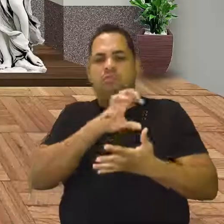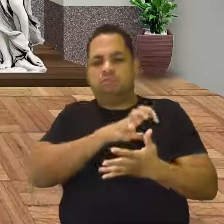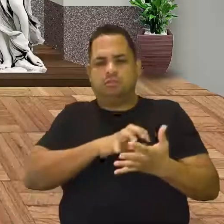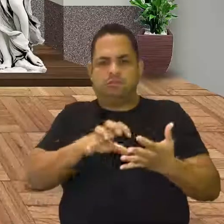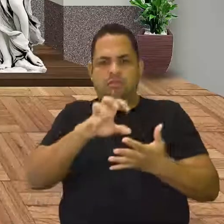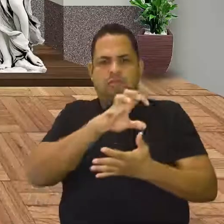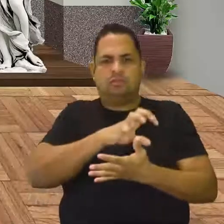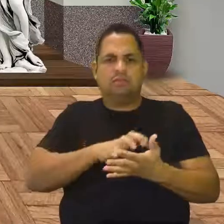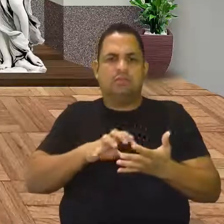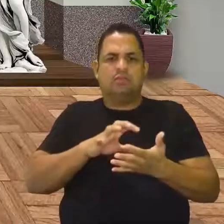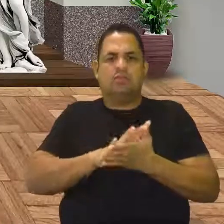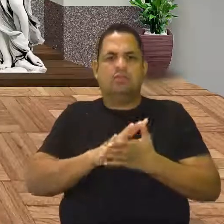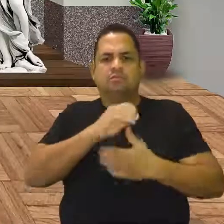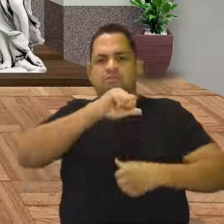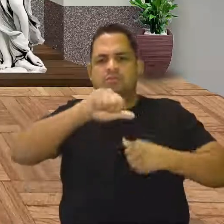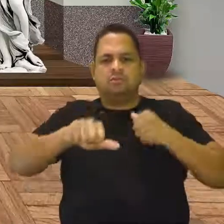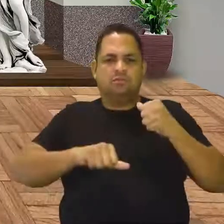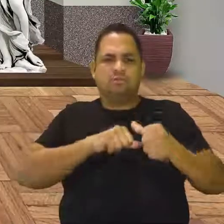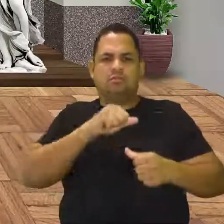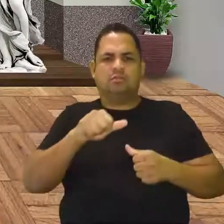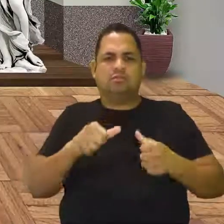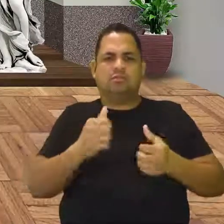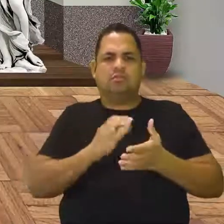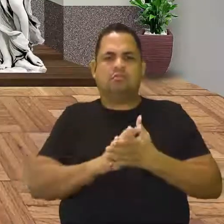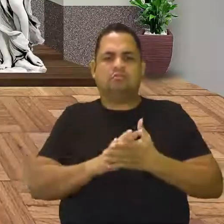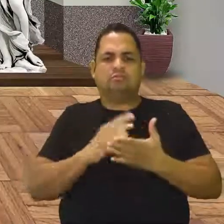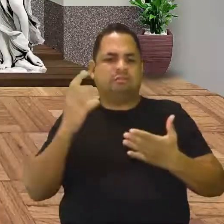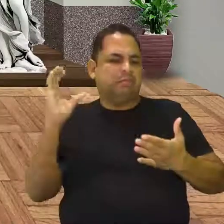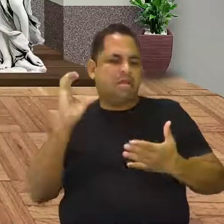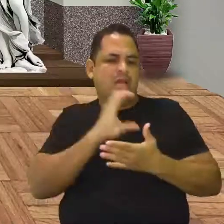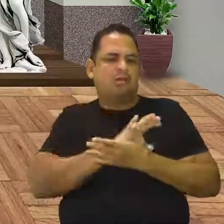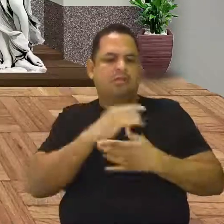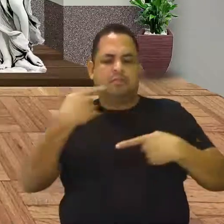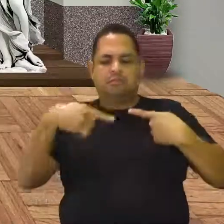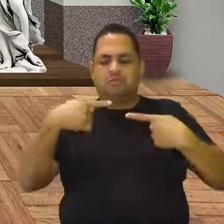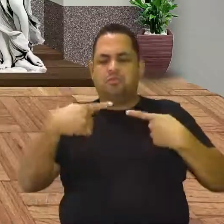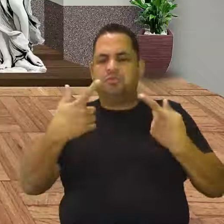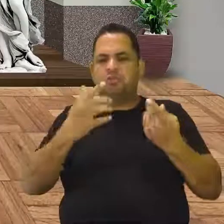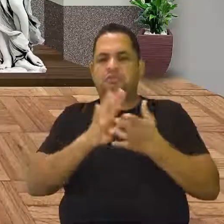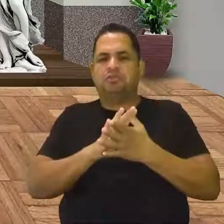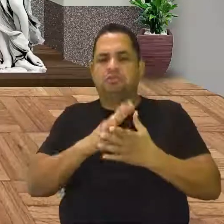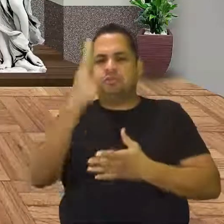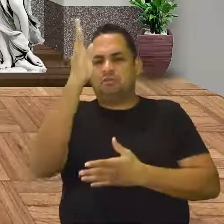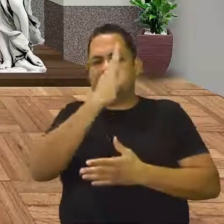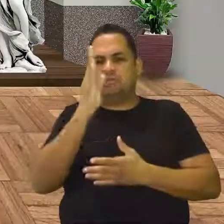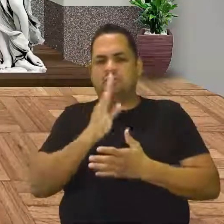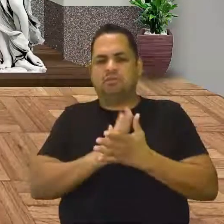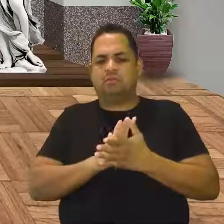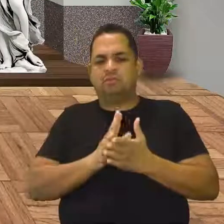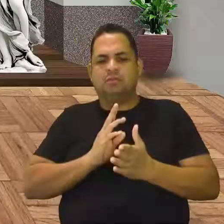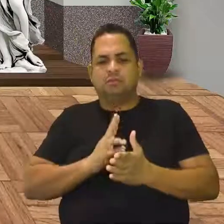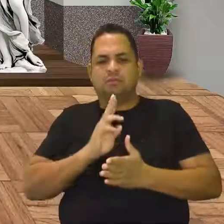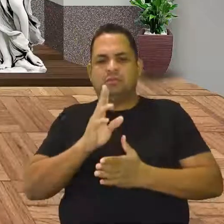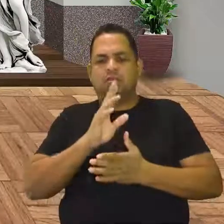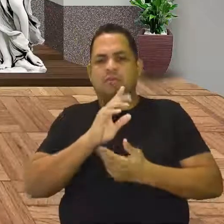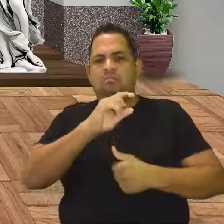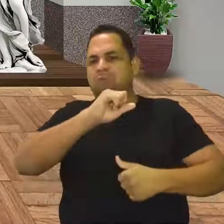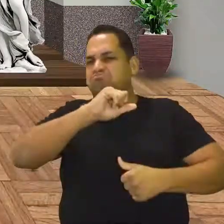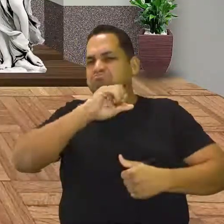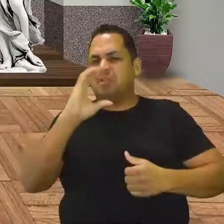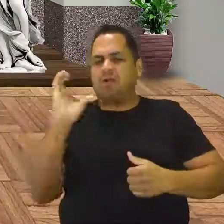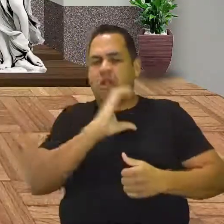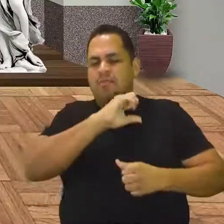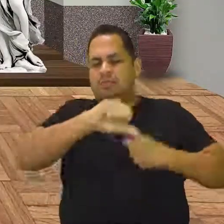revolução, uma mudança drástica na política brasileira, que vinha caminhando de um jeito e de uma hora para